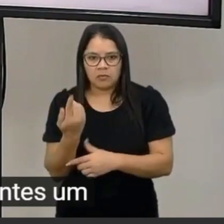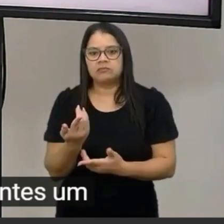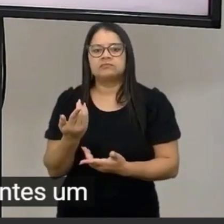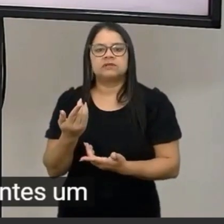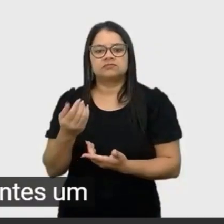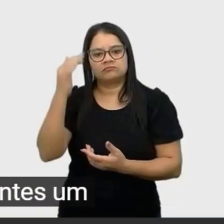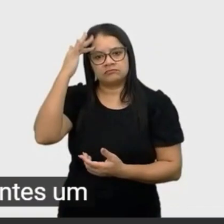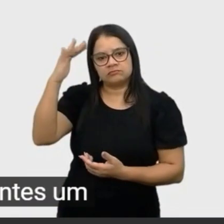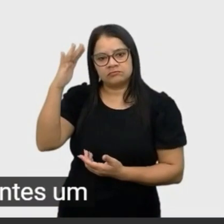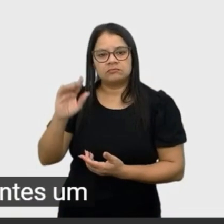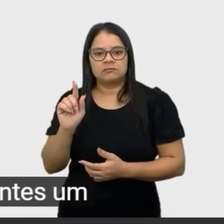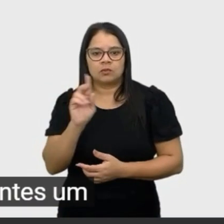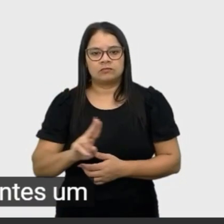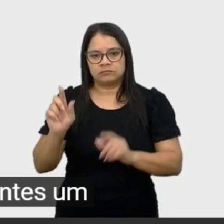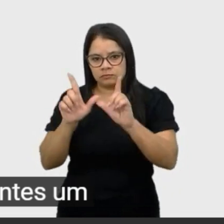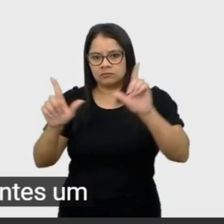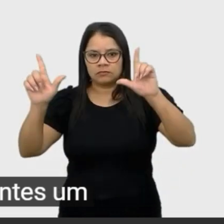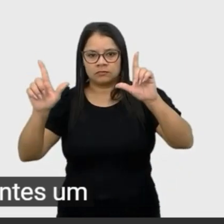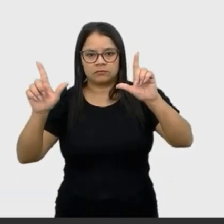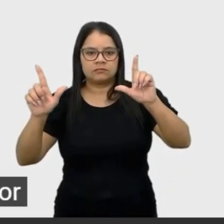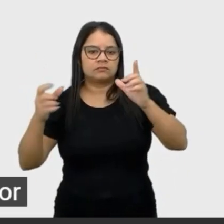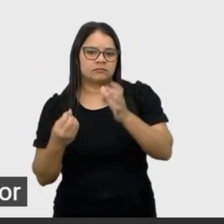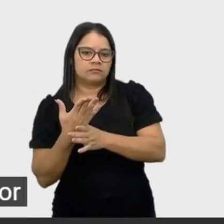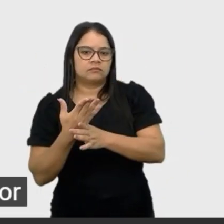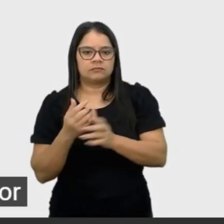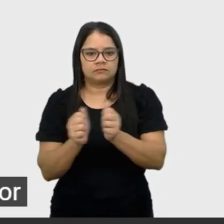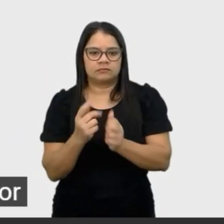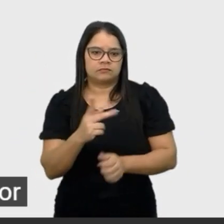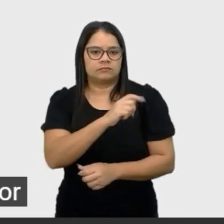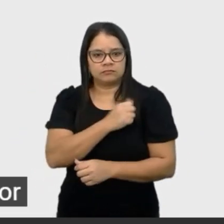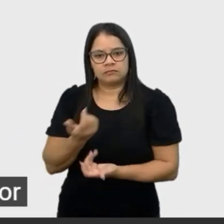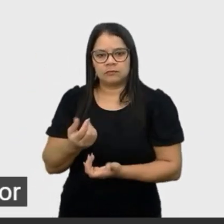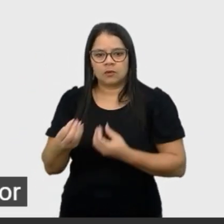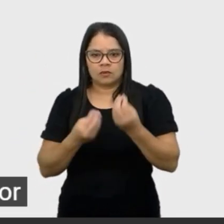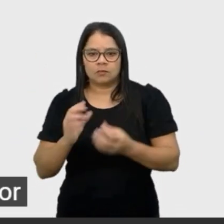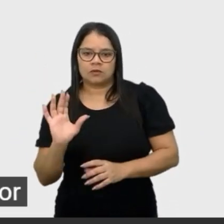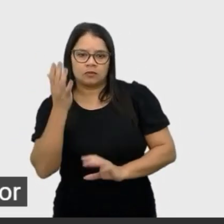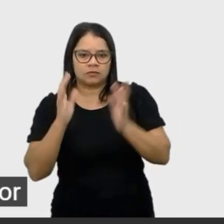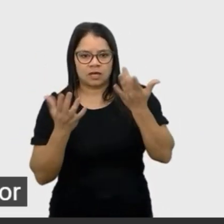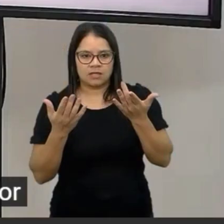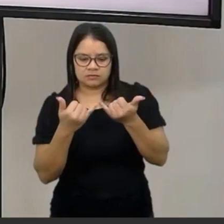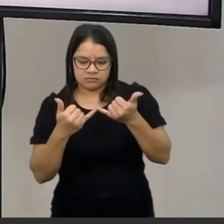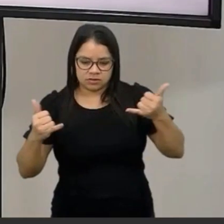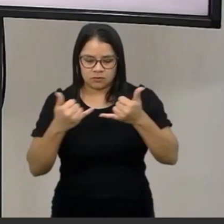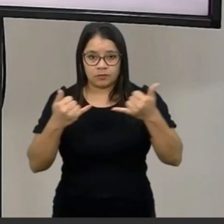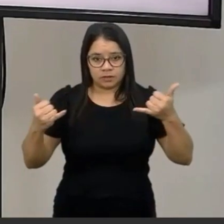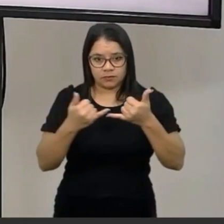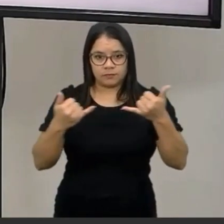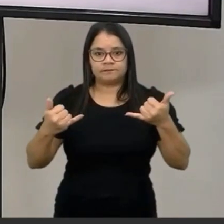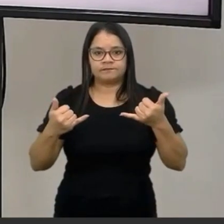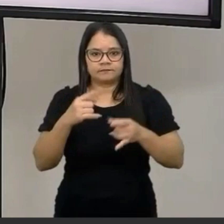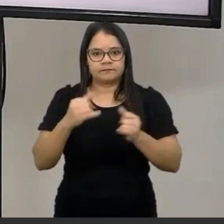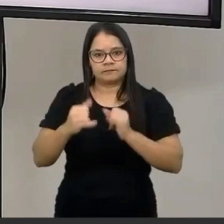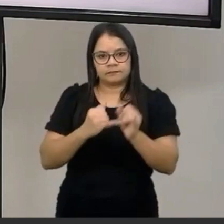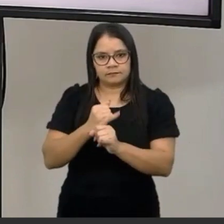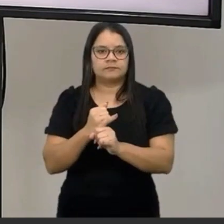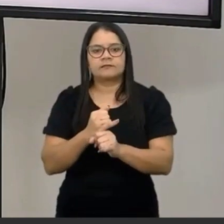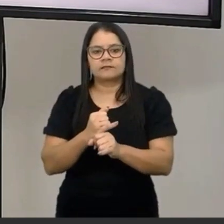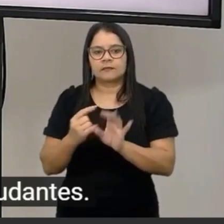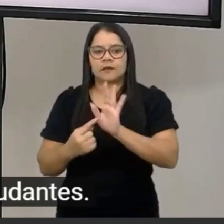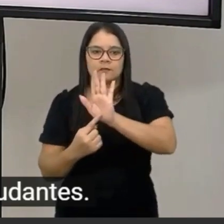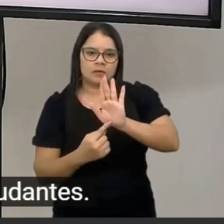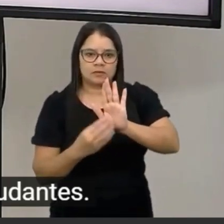ok? Reflexão. Utilize um quadro para montar com os estudantes um esquema do que acontece nesse circuito do sensor de luz. O material traz